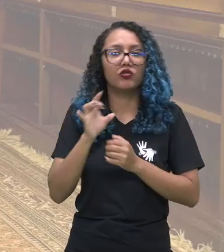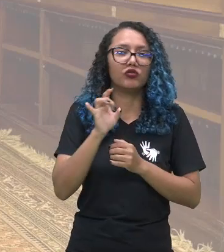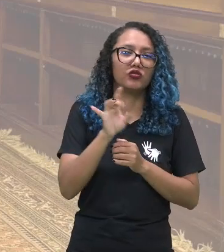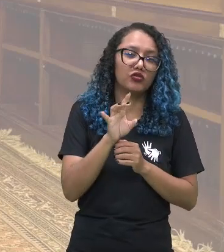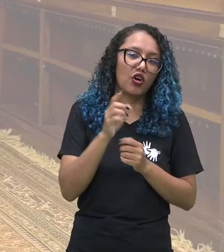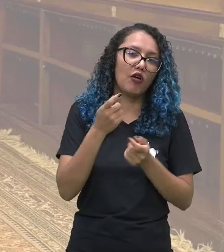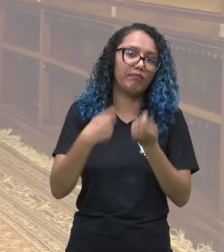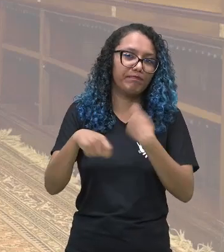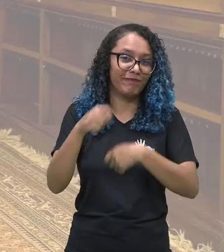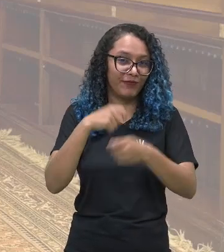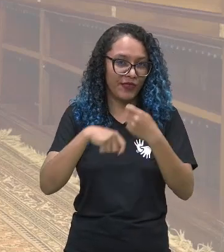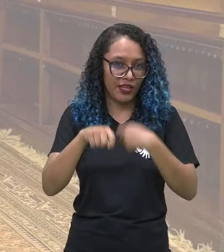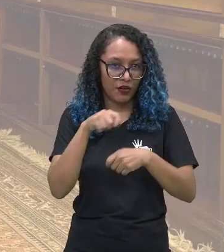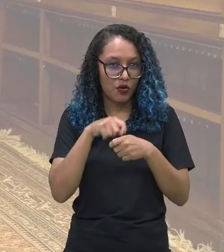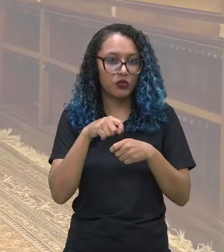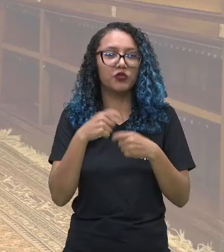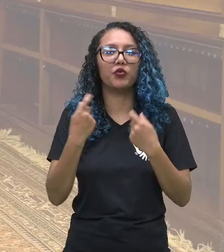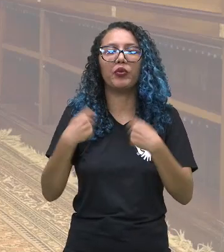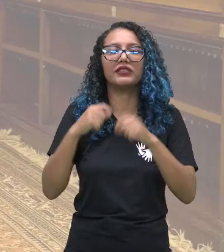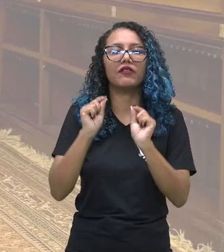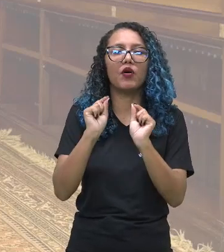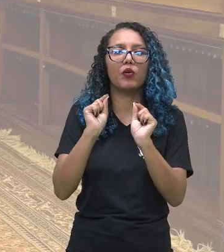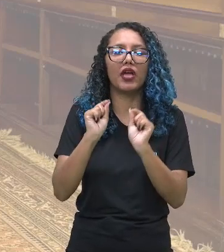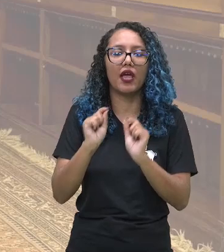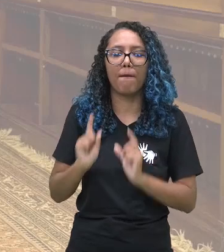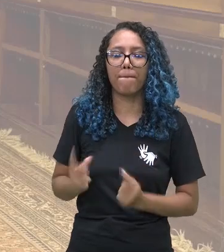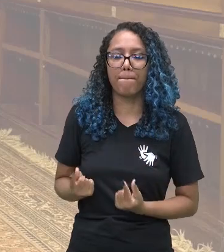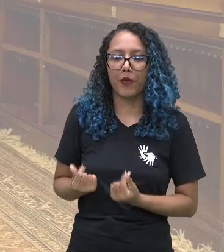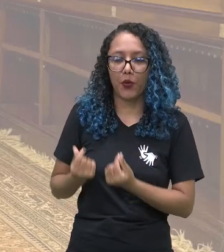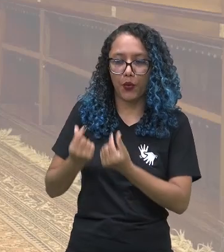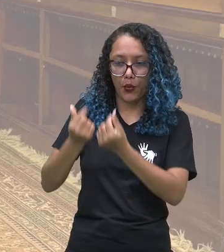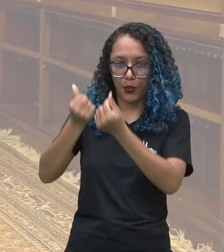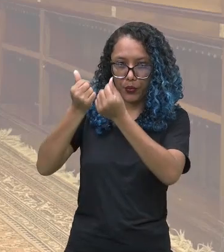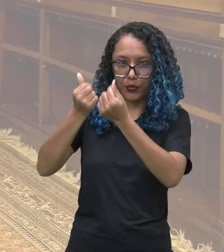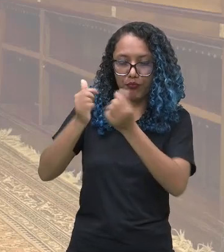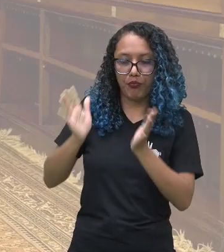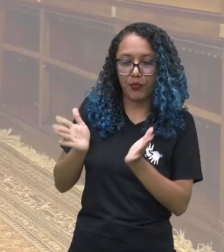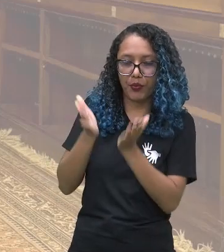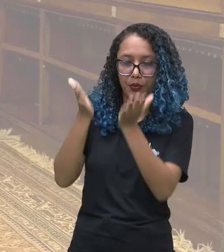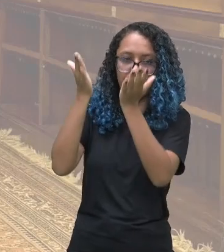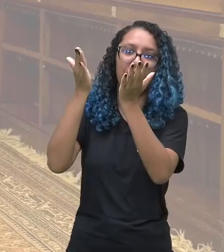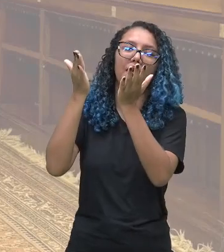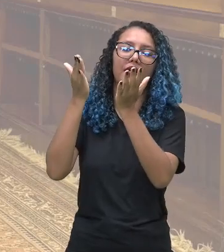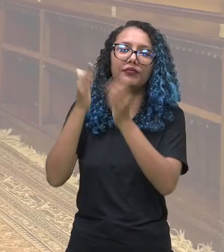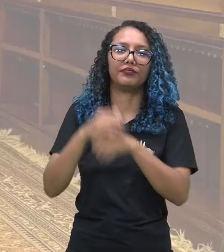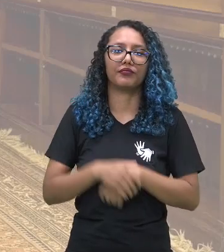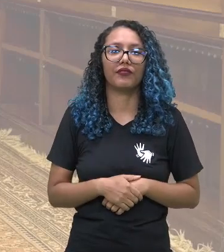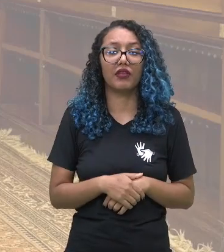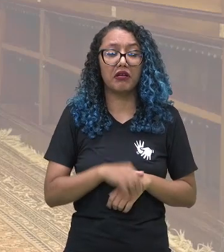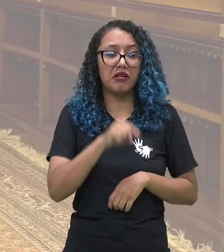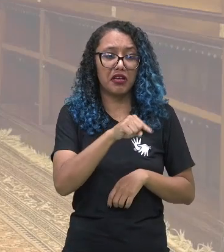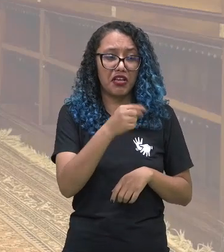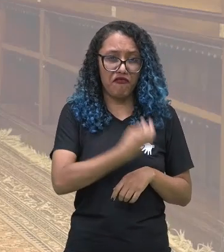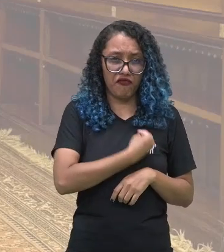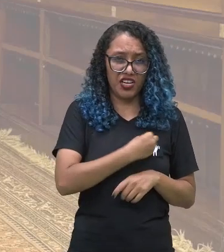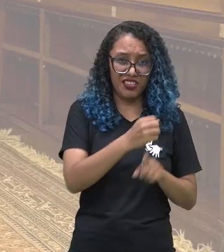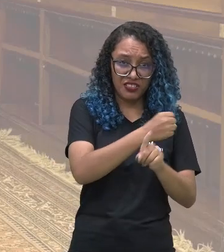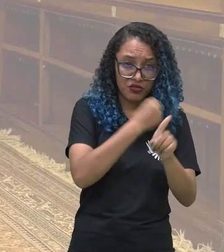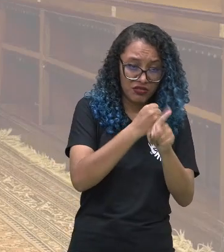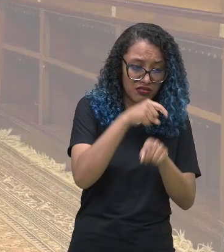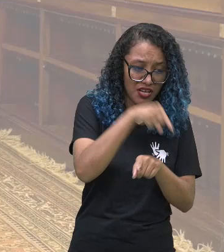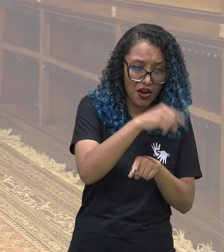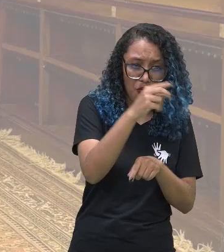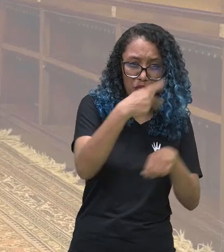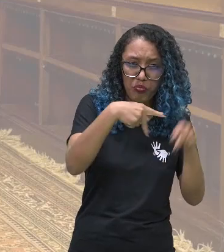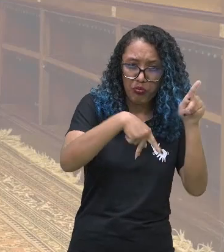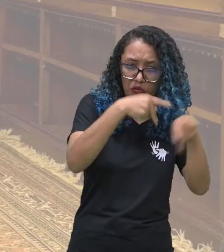que tinha que dar lucro. Fora isso, não haveria vida social para o povo